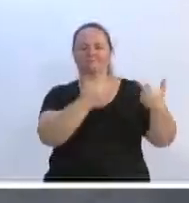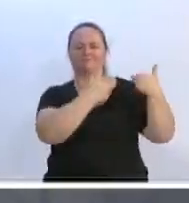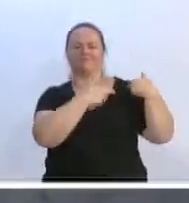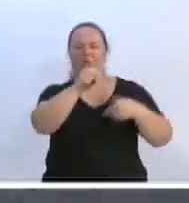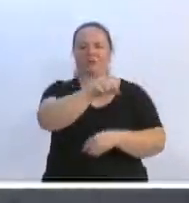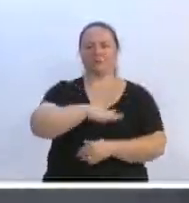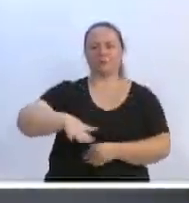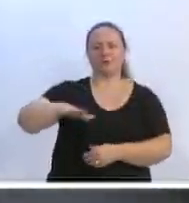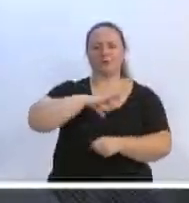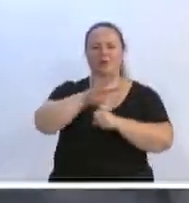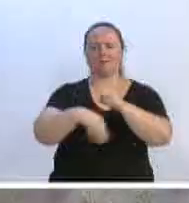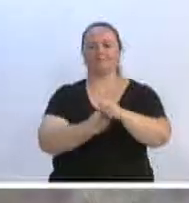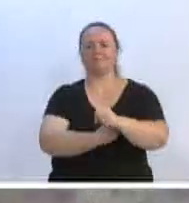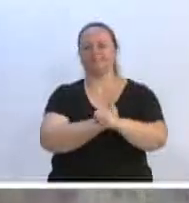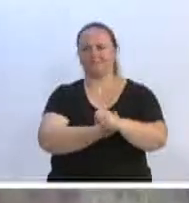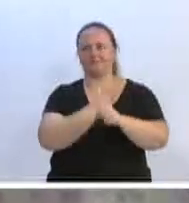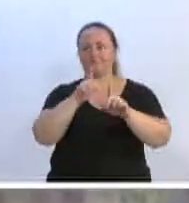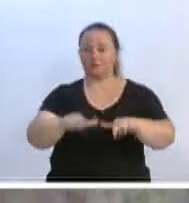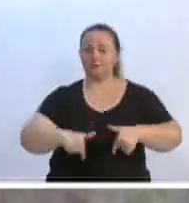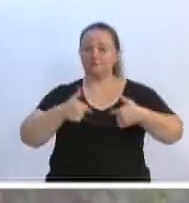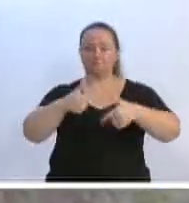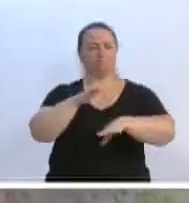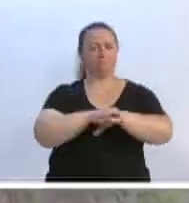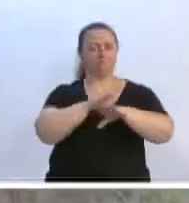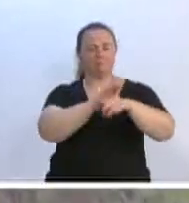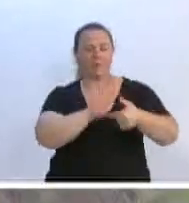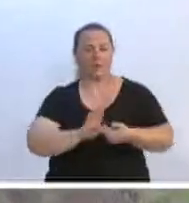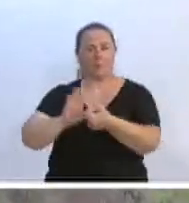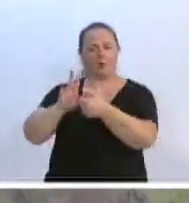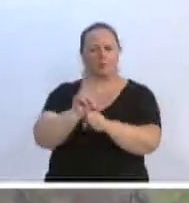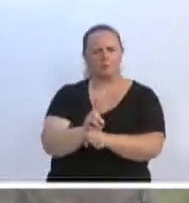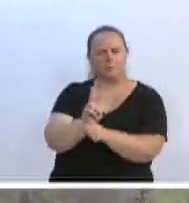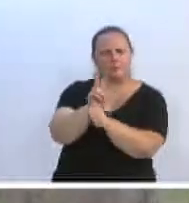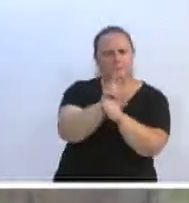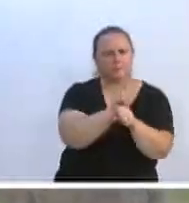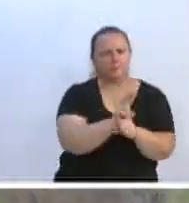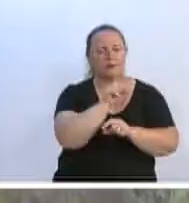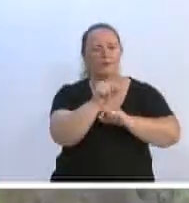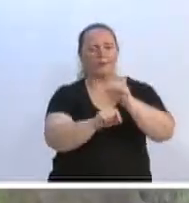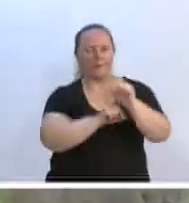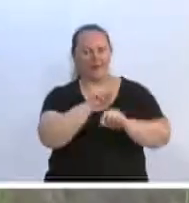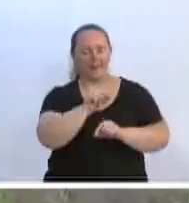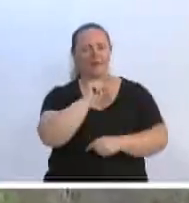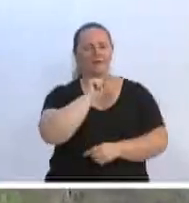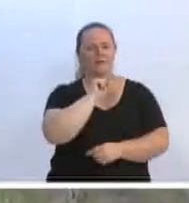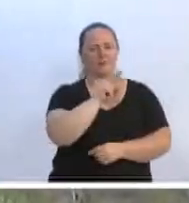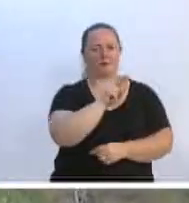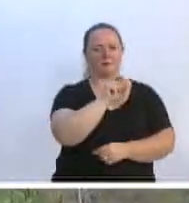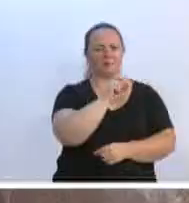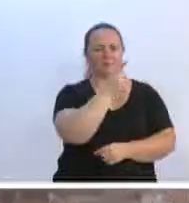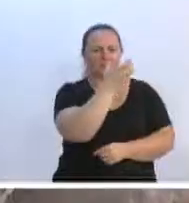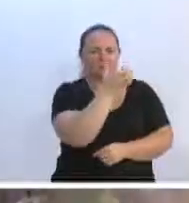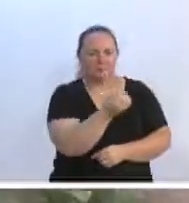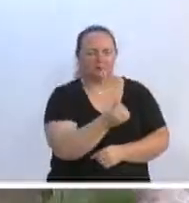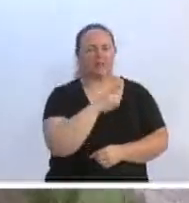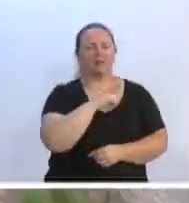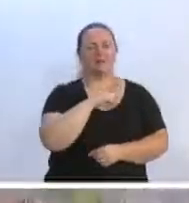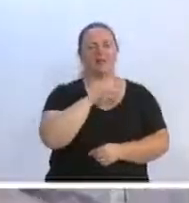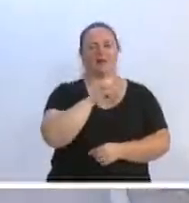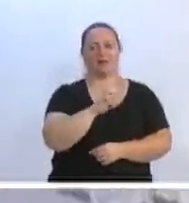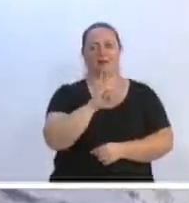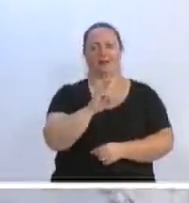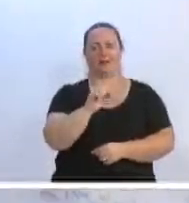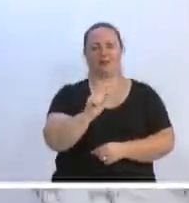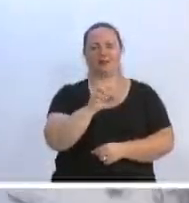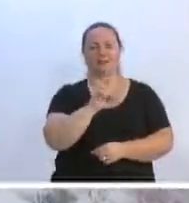ambiental. Uma das ações que demonstram esse cuidado é a implantação, no ano de 2016, da ETAR, Estação